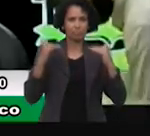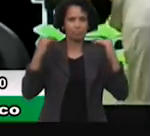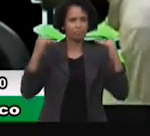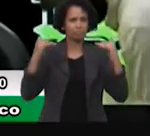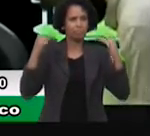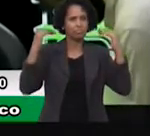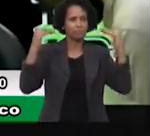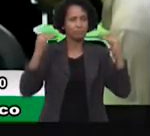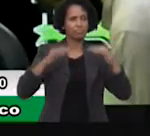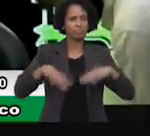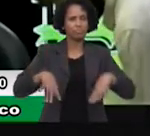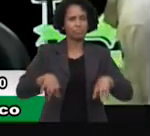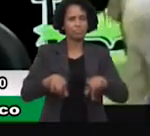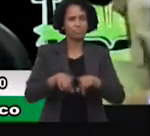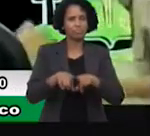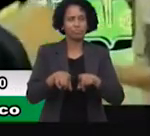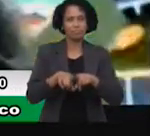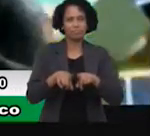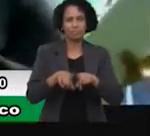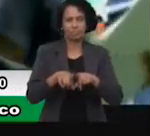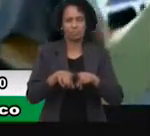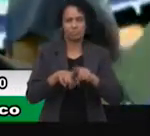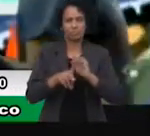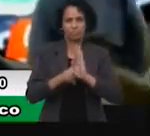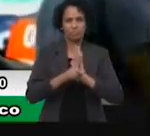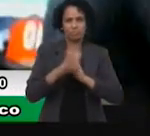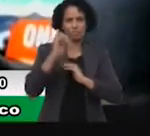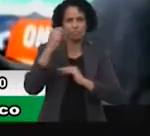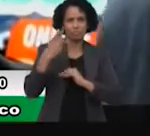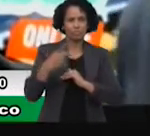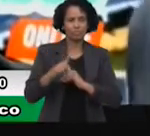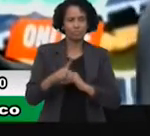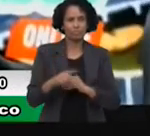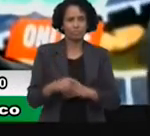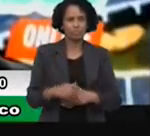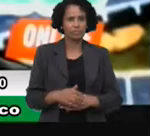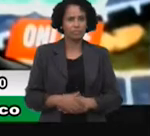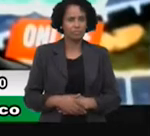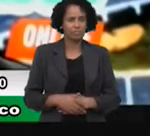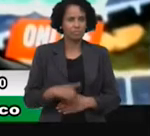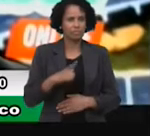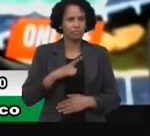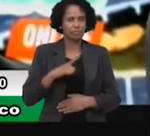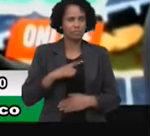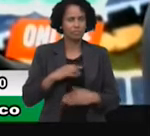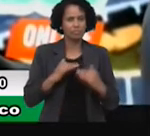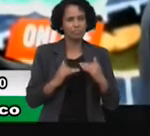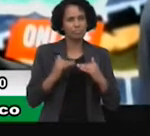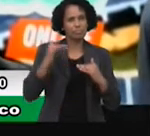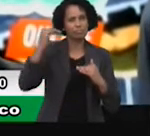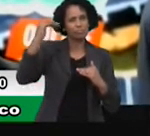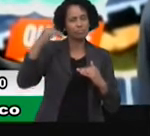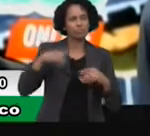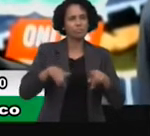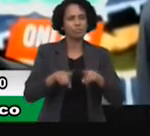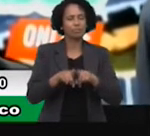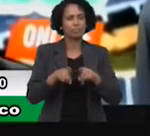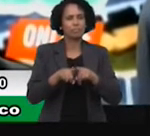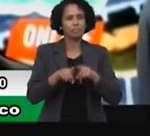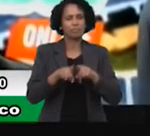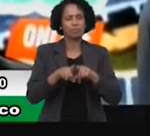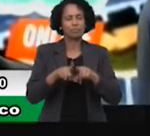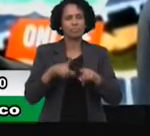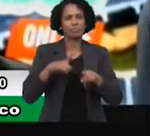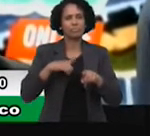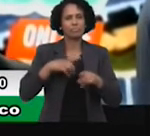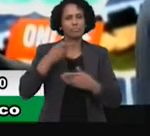direta de executivo municipal de Osasco. E constitui diretrizes gerais obrigatórias para as demais leis que tratam